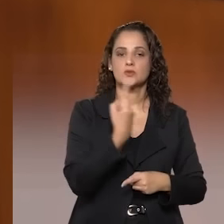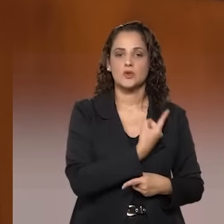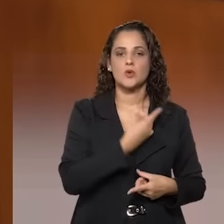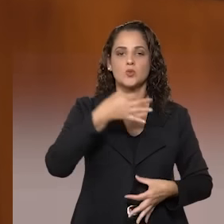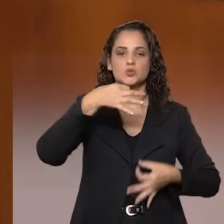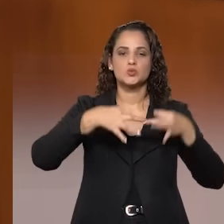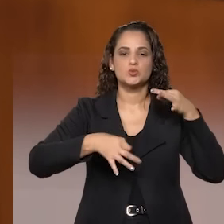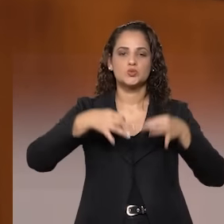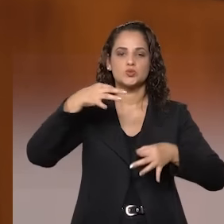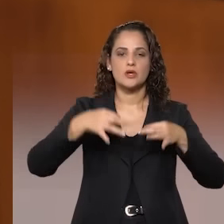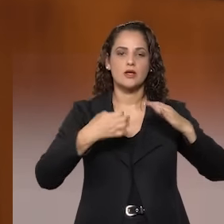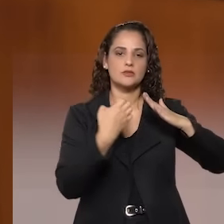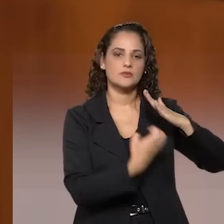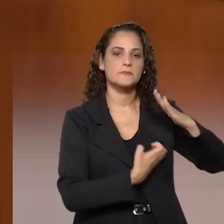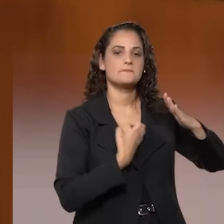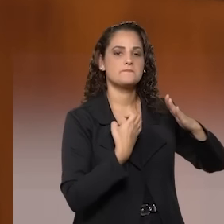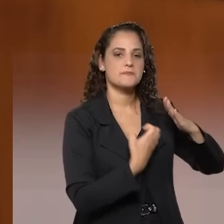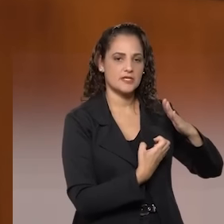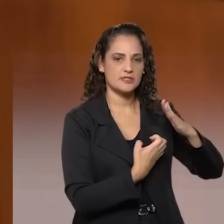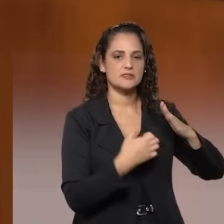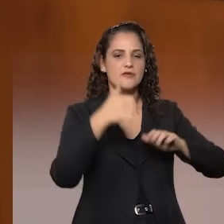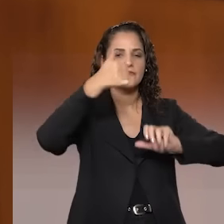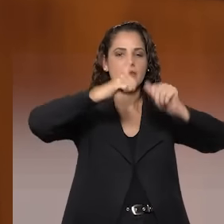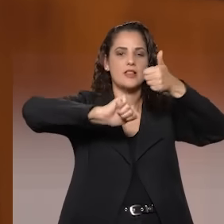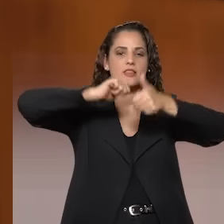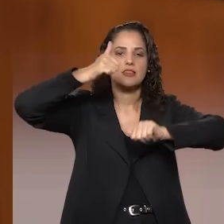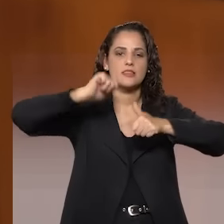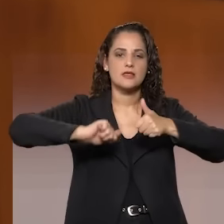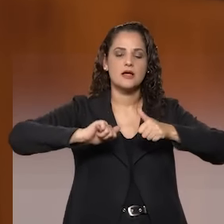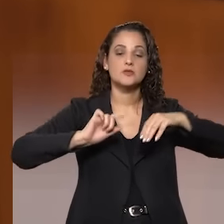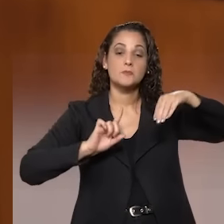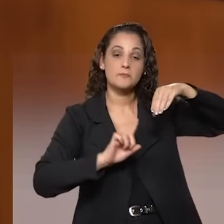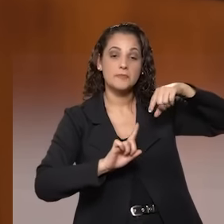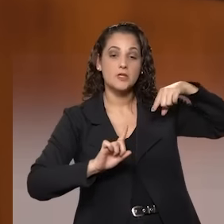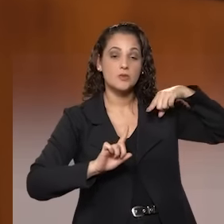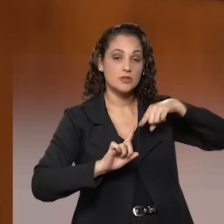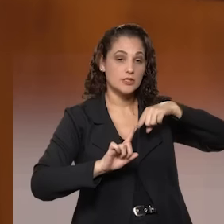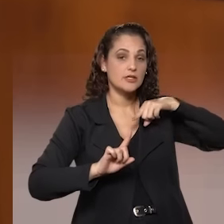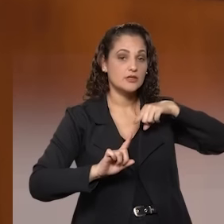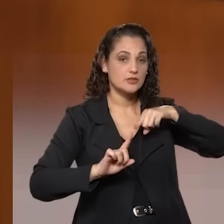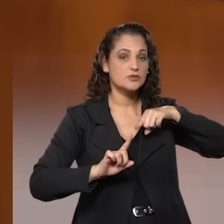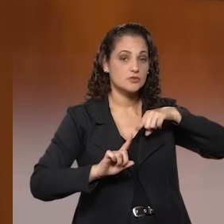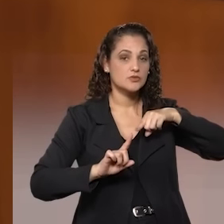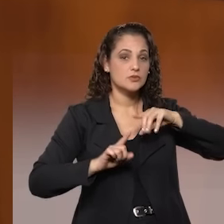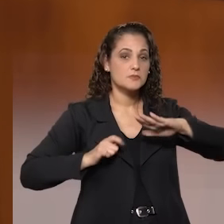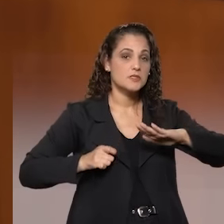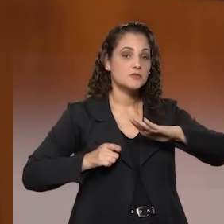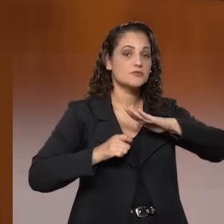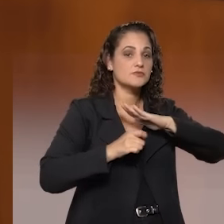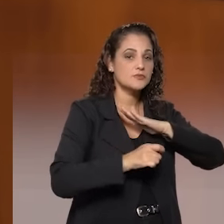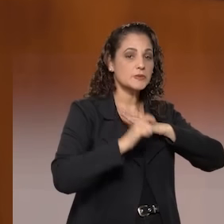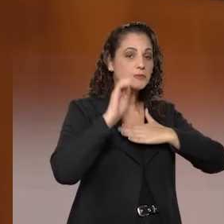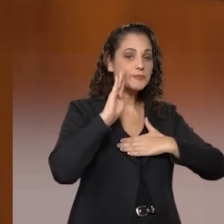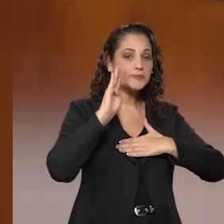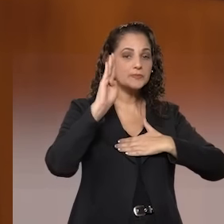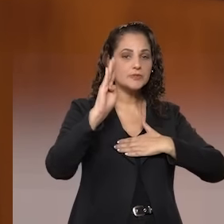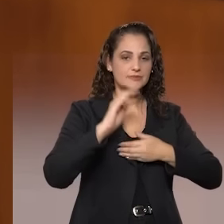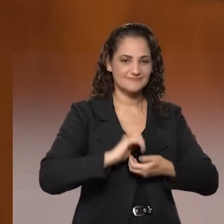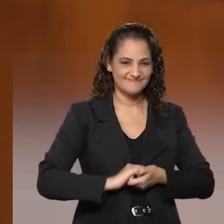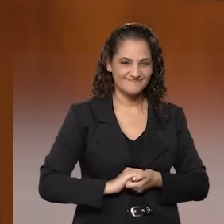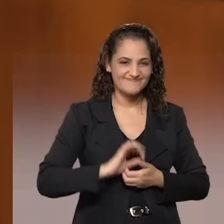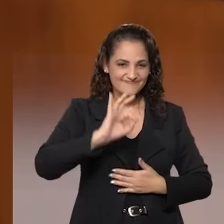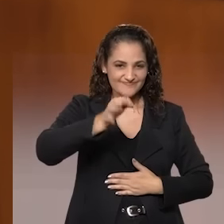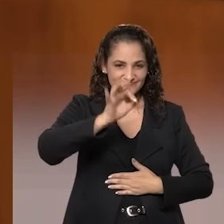pelo cliente pelo investidor principalmente né e qualquer um deslize nesses Campos